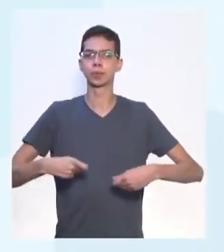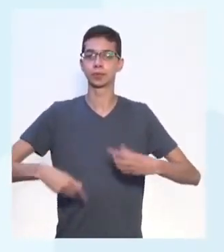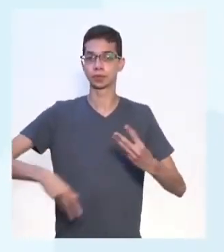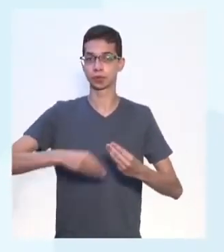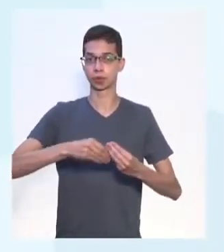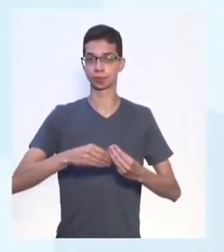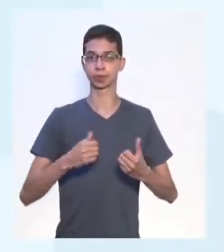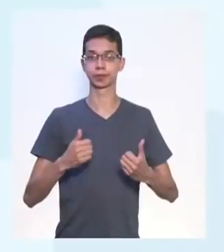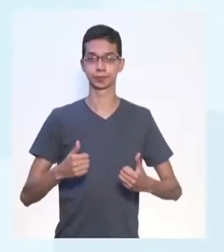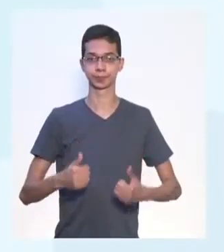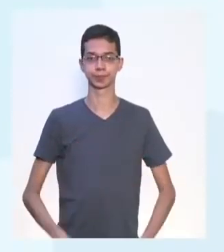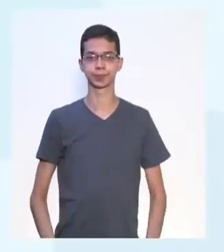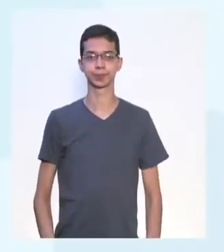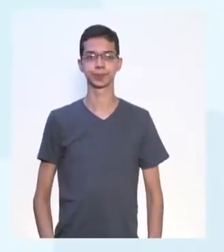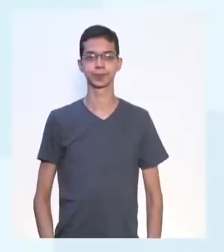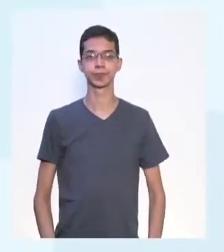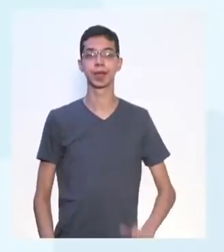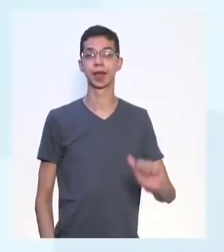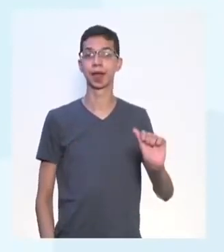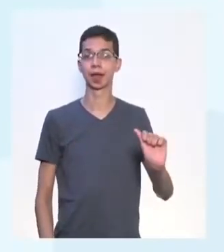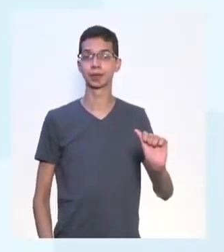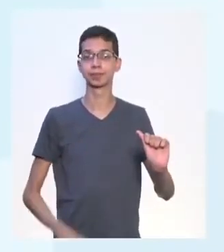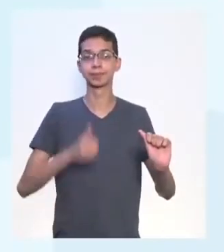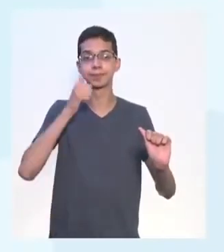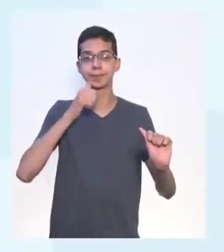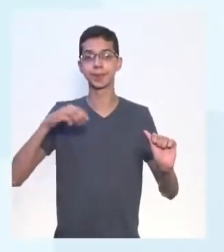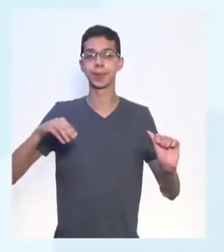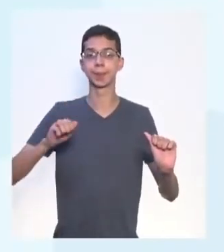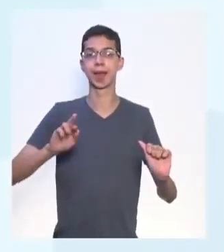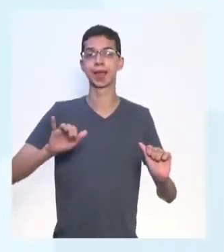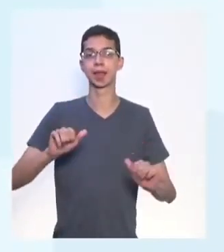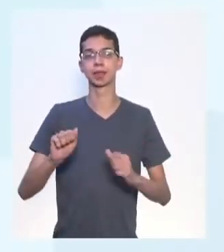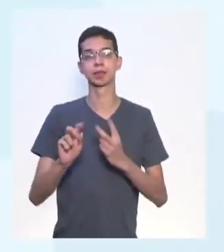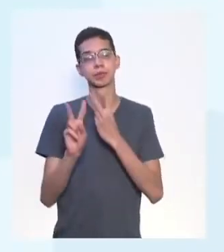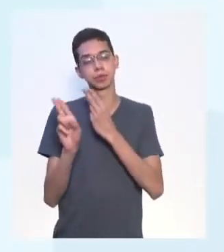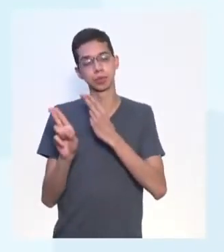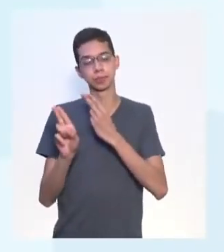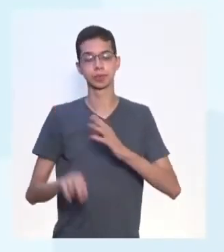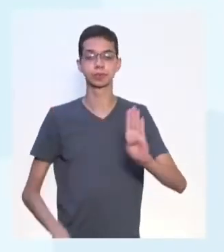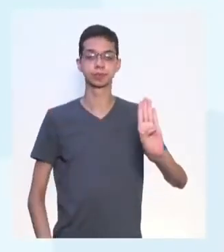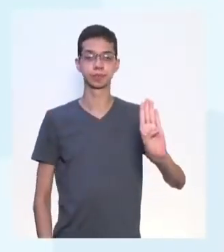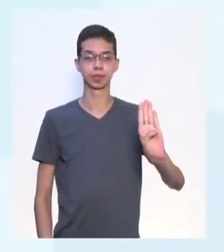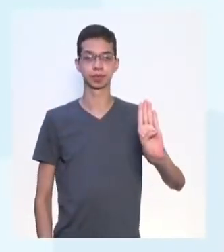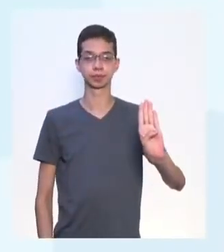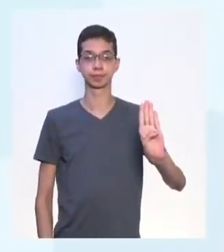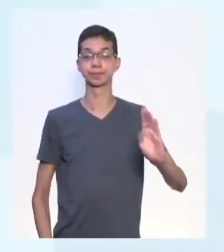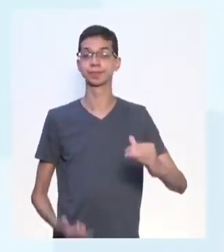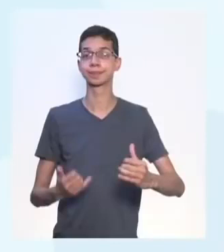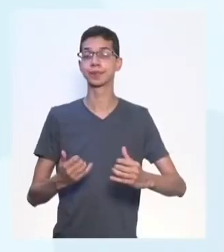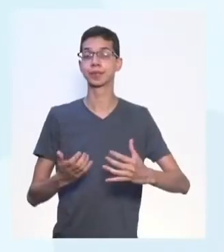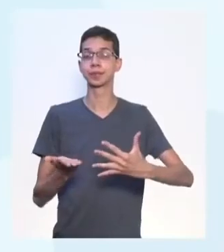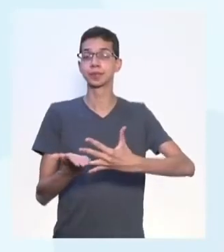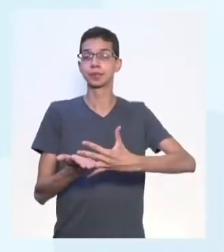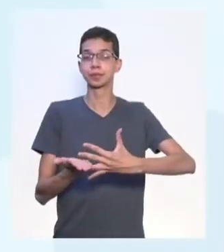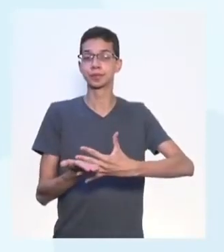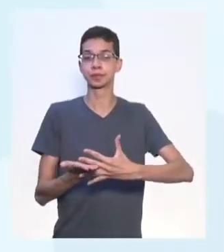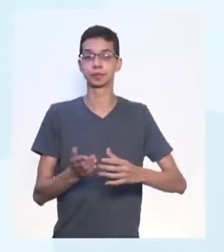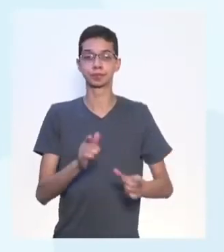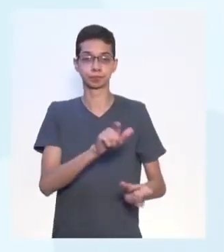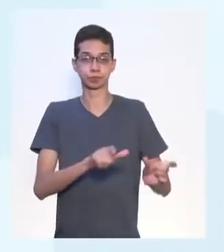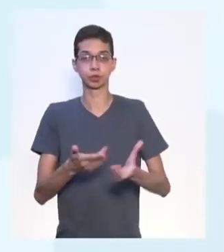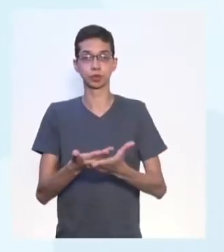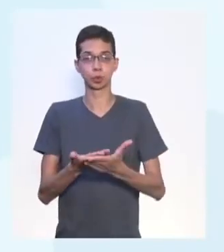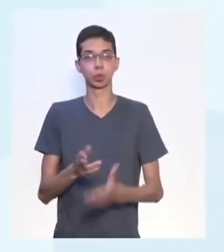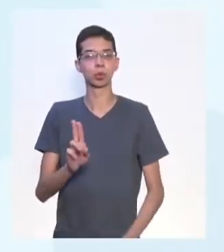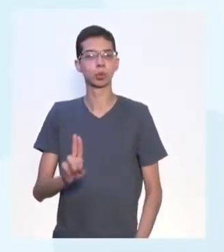complementação? Na A, Mariana dormia. Na B, no recreio, os estudantes utilizam. Na C, a